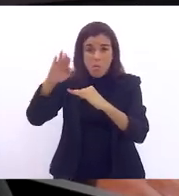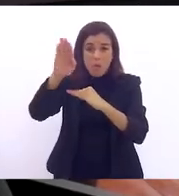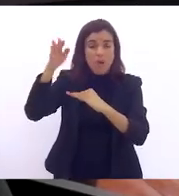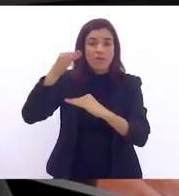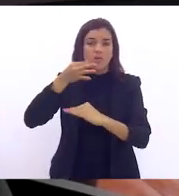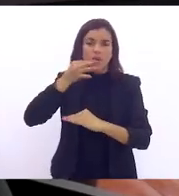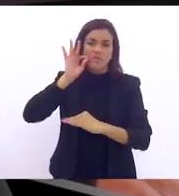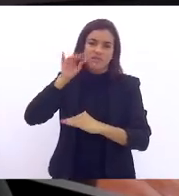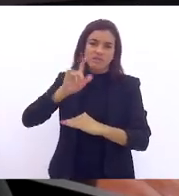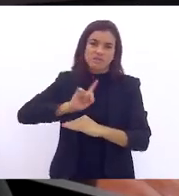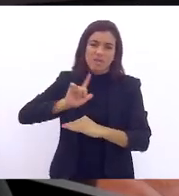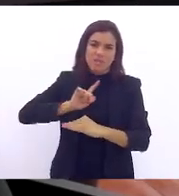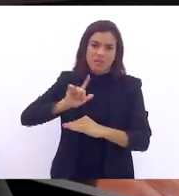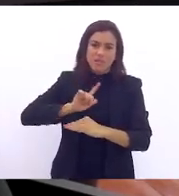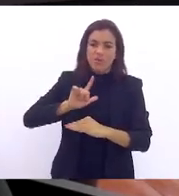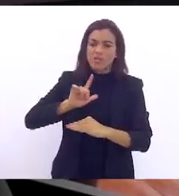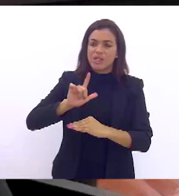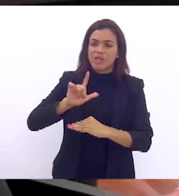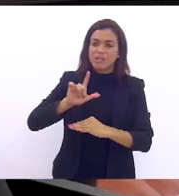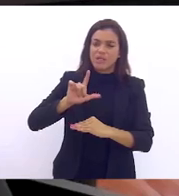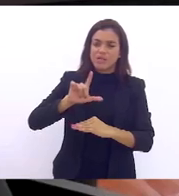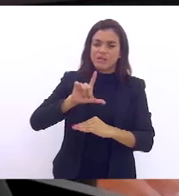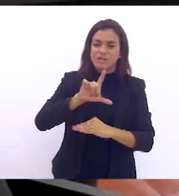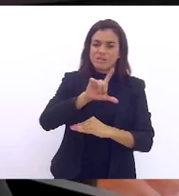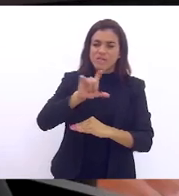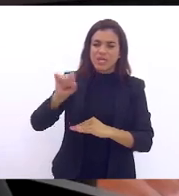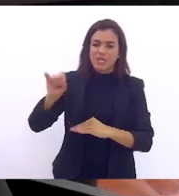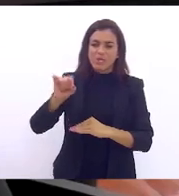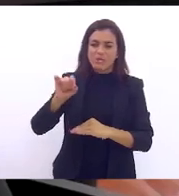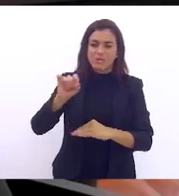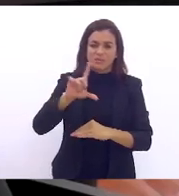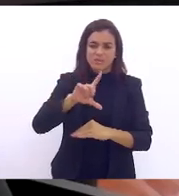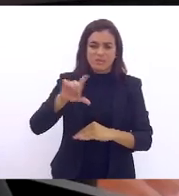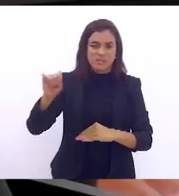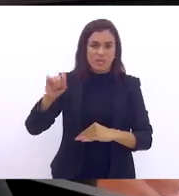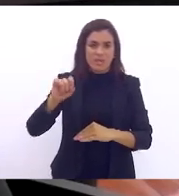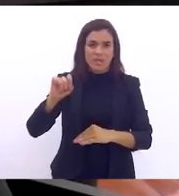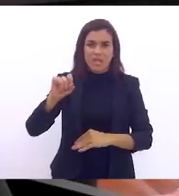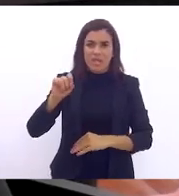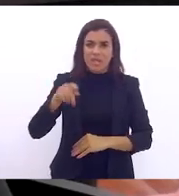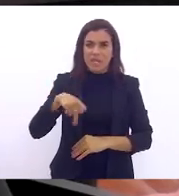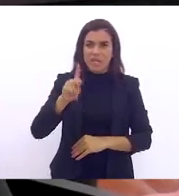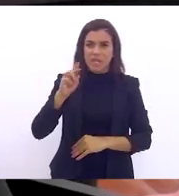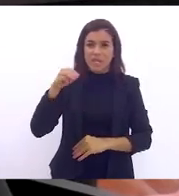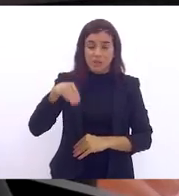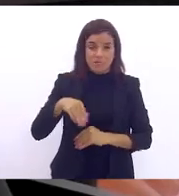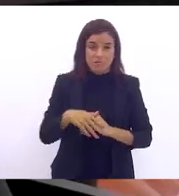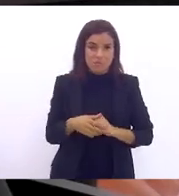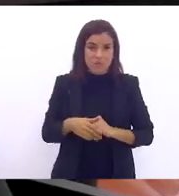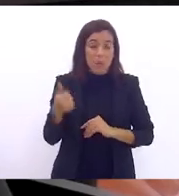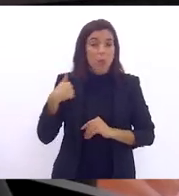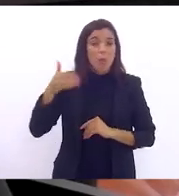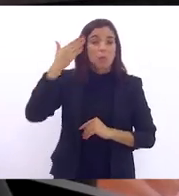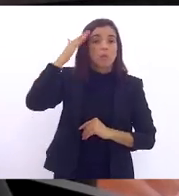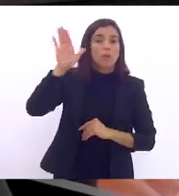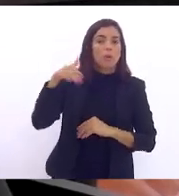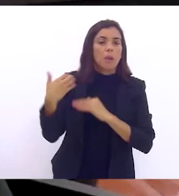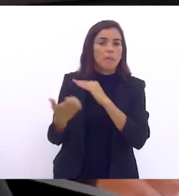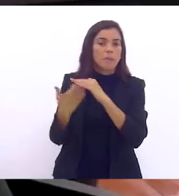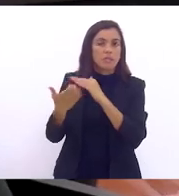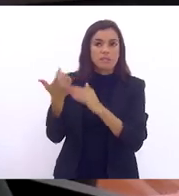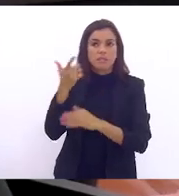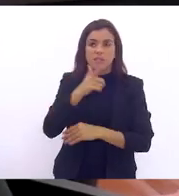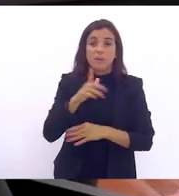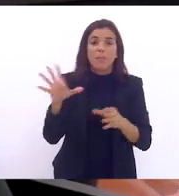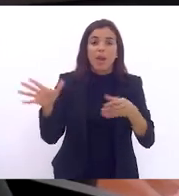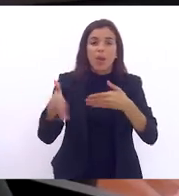km de serra foi duplicada em menos de 2 anos não tô fazendo propaganda aqui não sei nem Qual é a companhia lá que ganhou a concorrência Dr Maurício